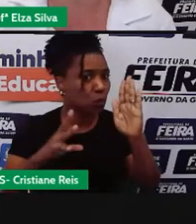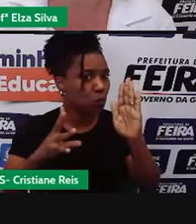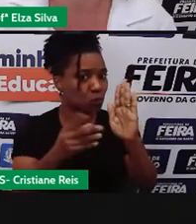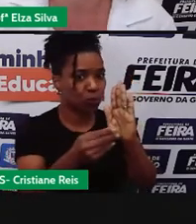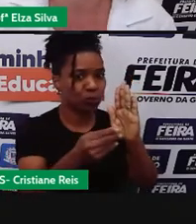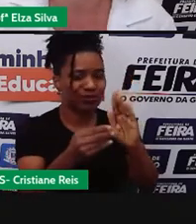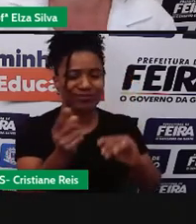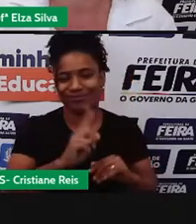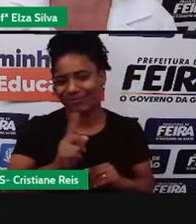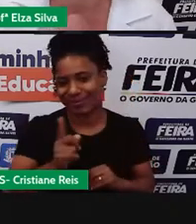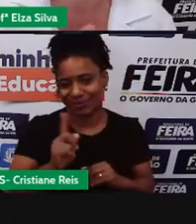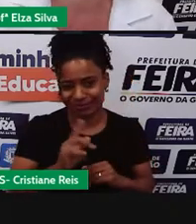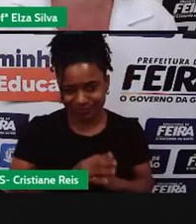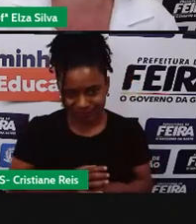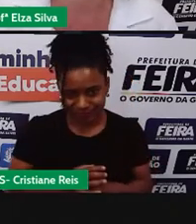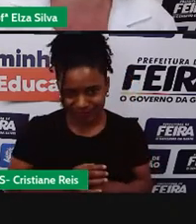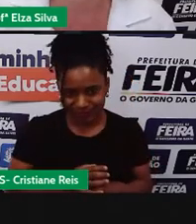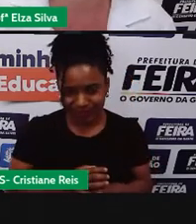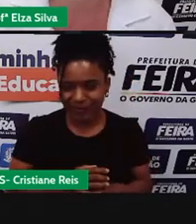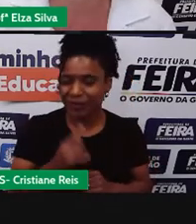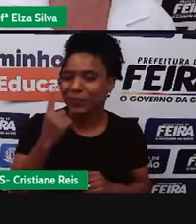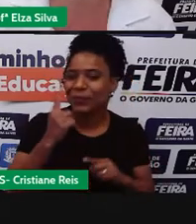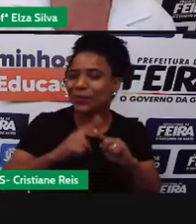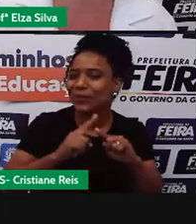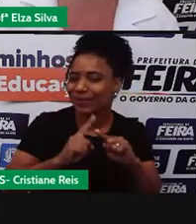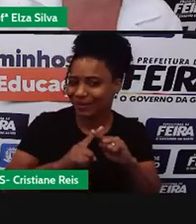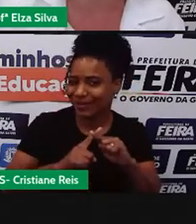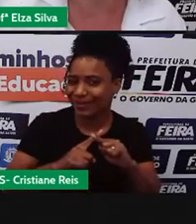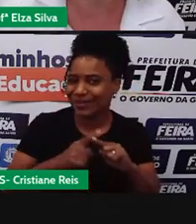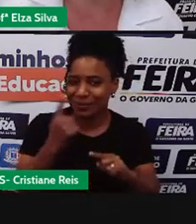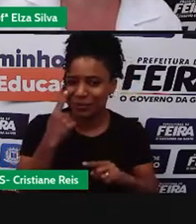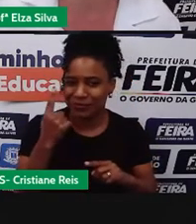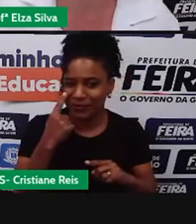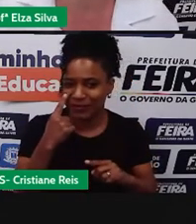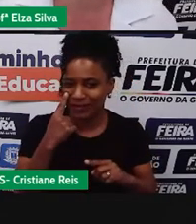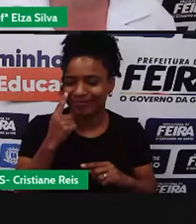Por quê? Vamos descobrir juntos?